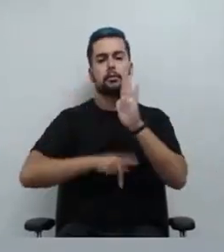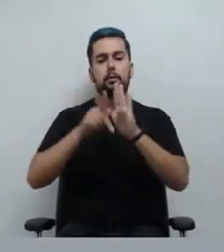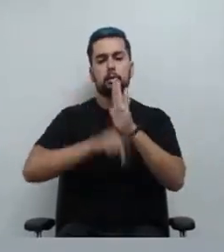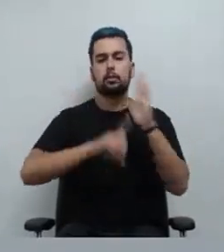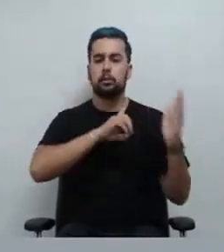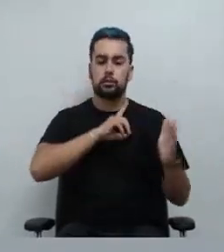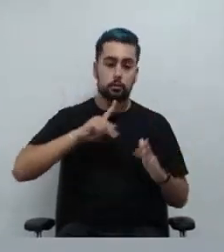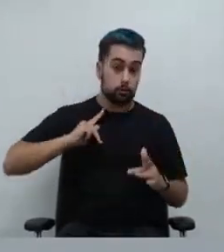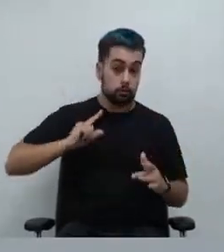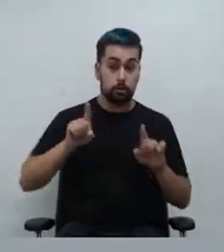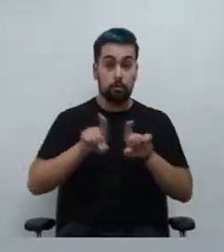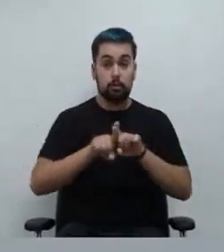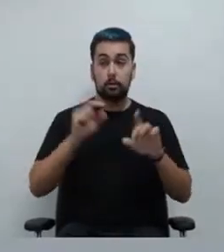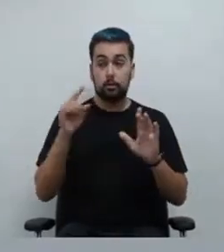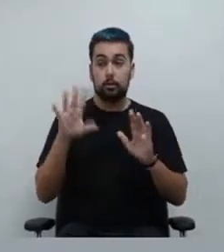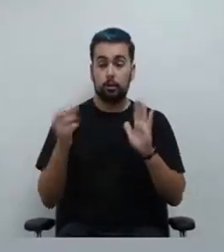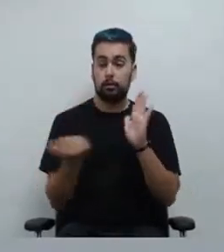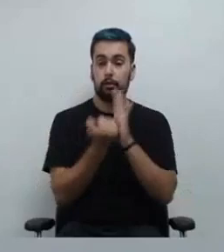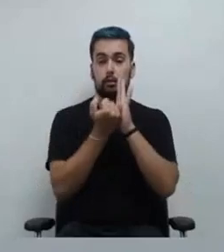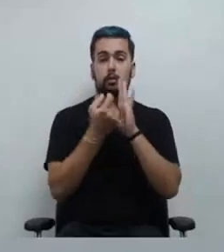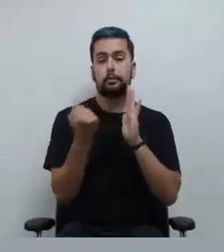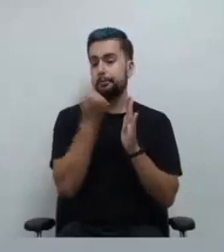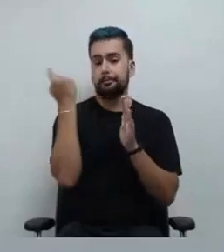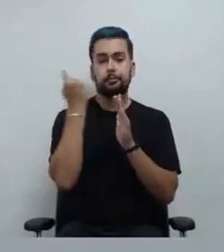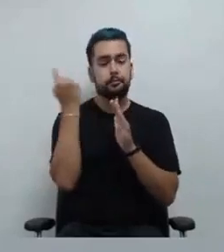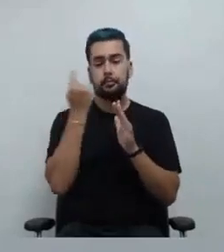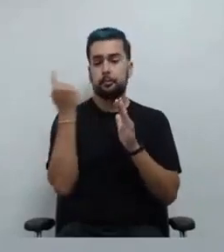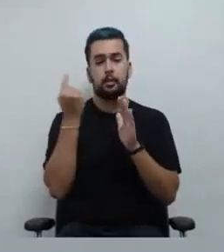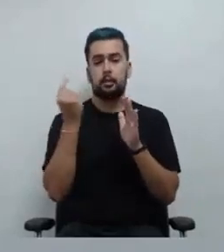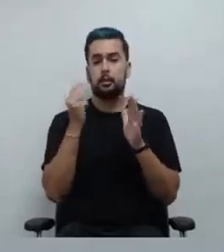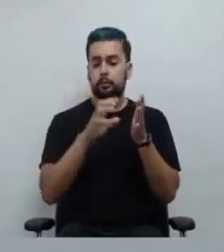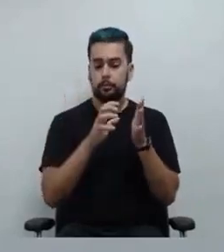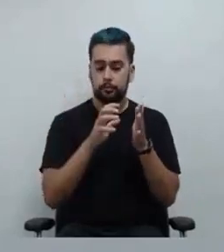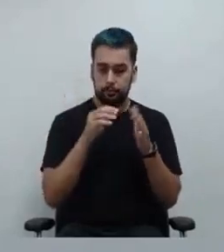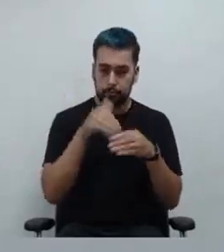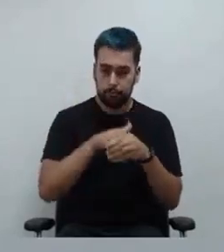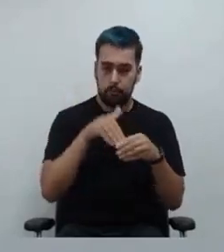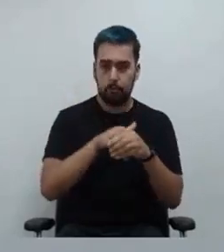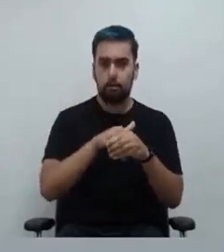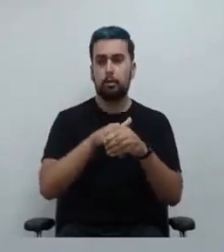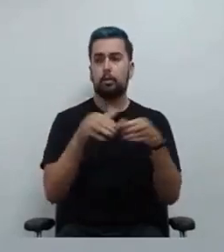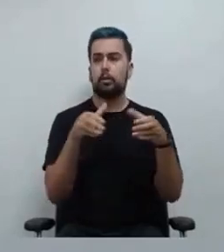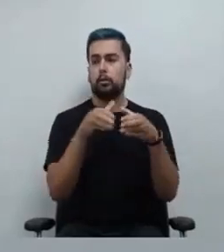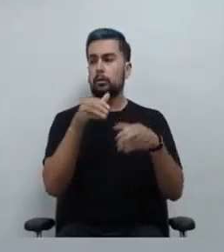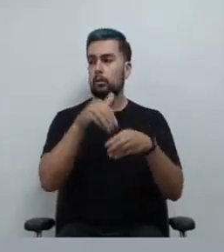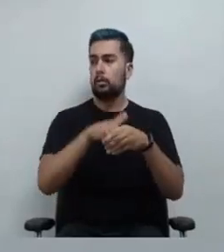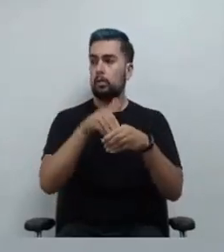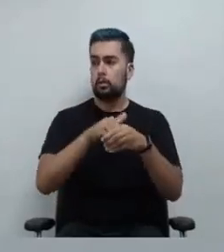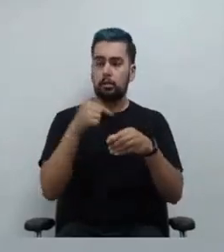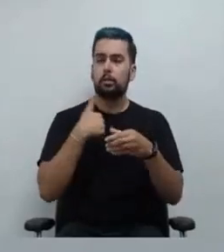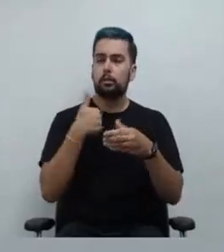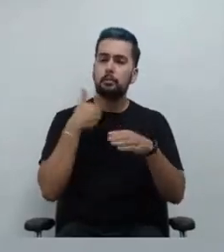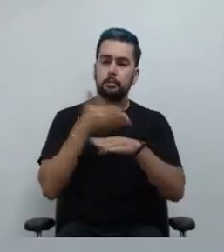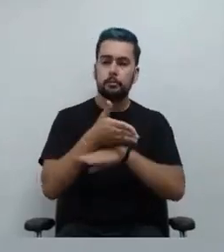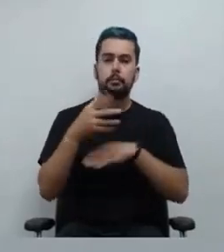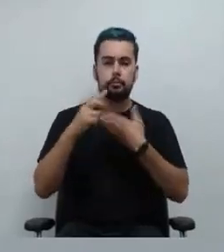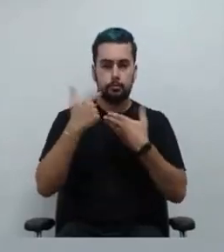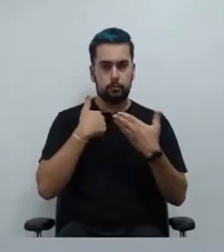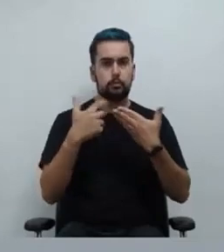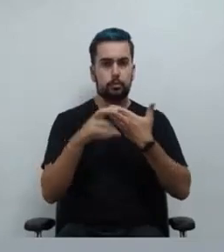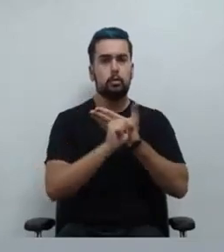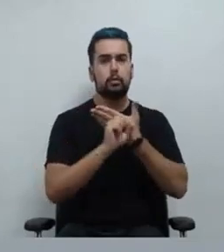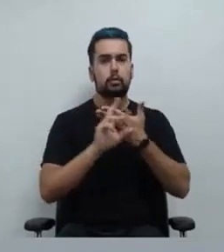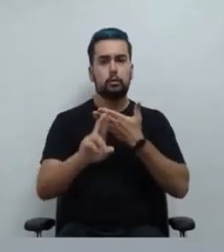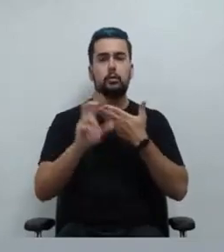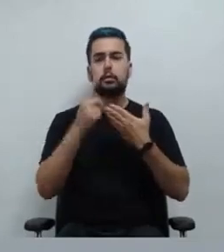um registro, né, esse é o primeiro pleito eleitoral que eu tenho acompanhado enquanto, né, estou como ouvidora, e tenho visto um debate